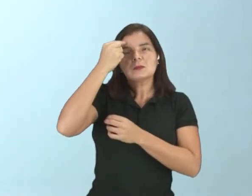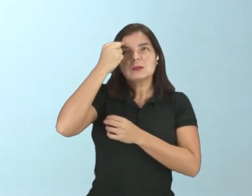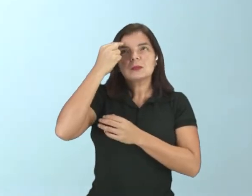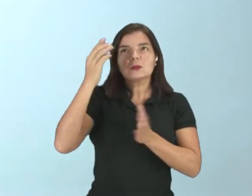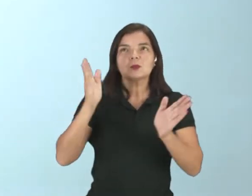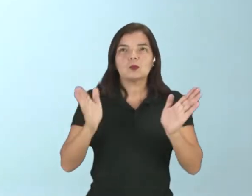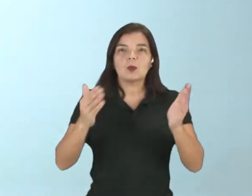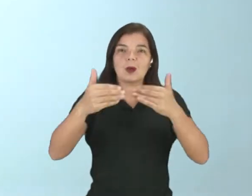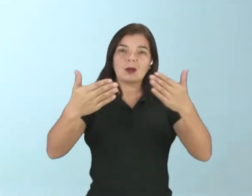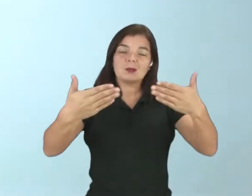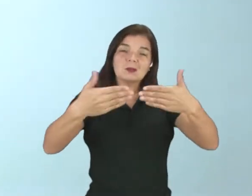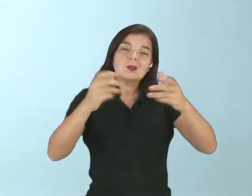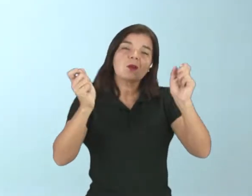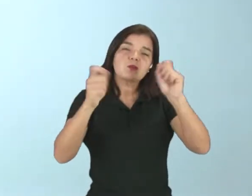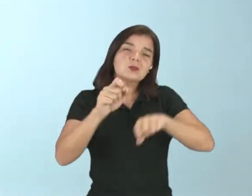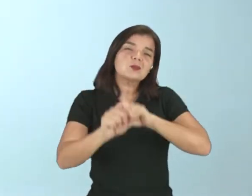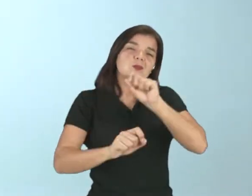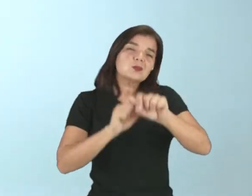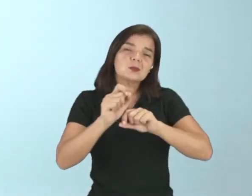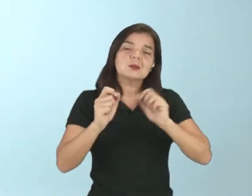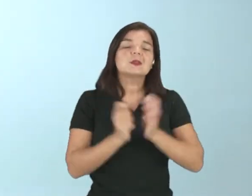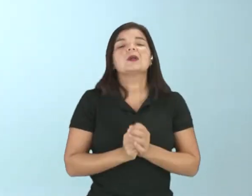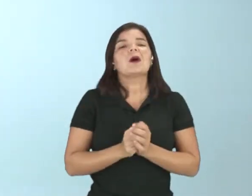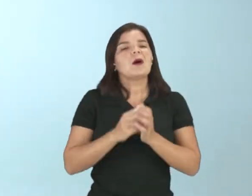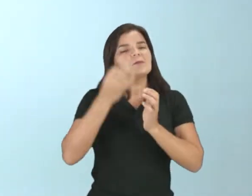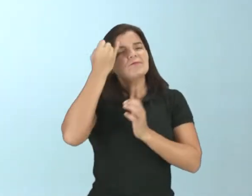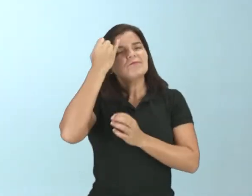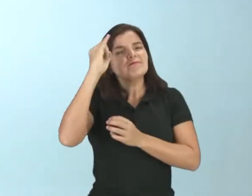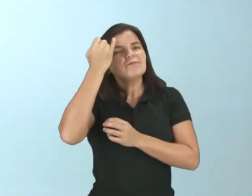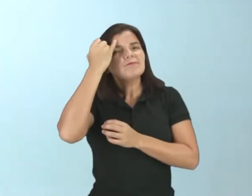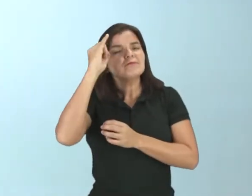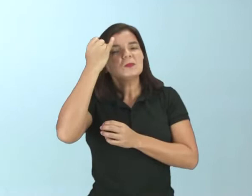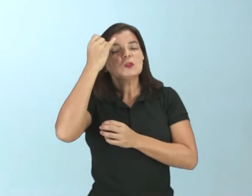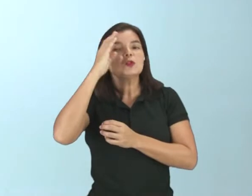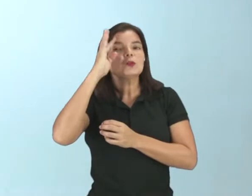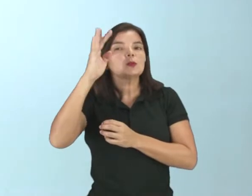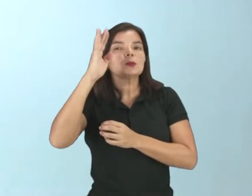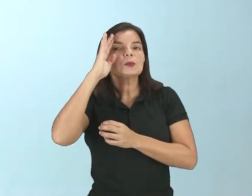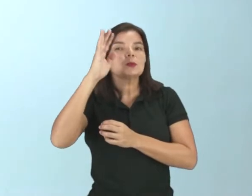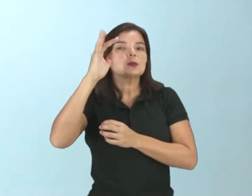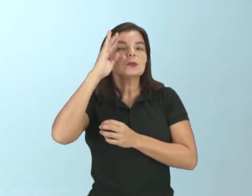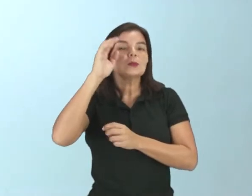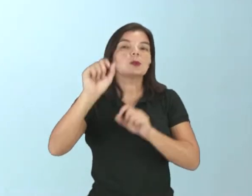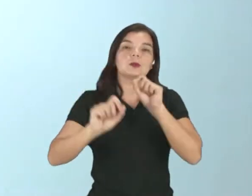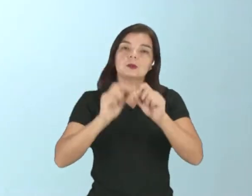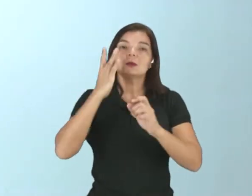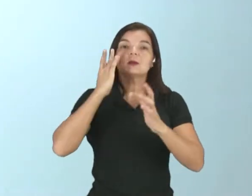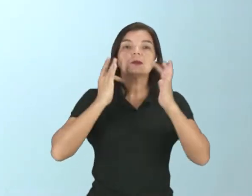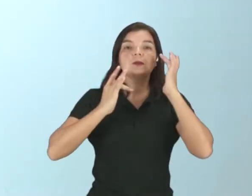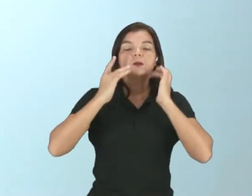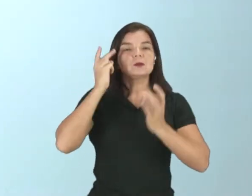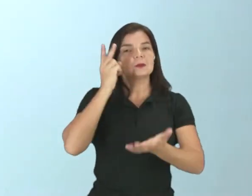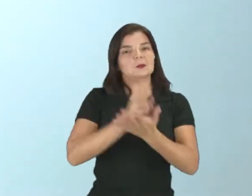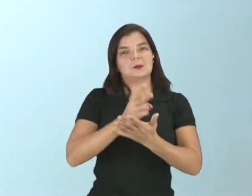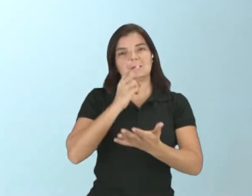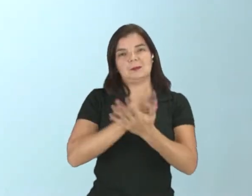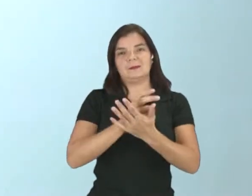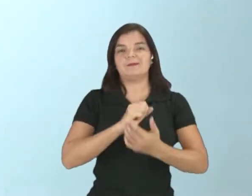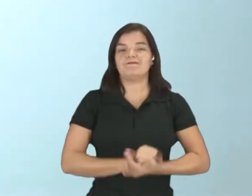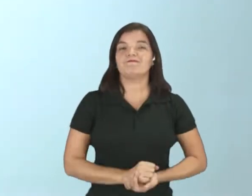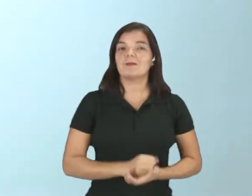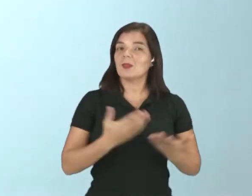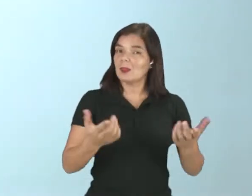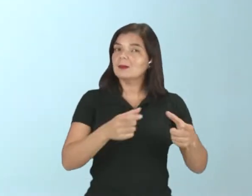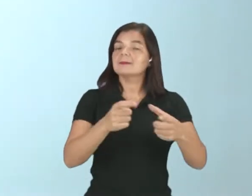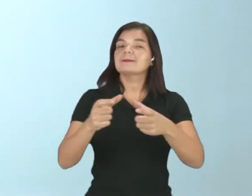caixa fechada, onde é possível a gente criar a ideia de ilusão, nós estamos no teatro o tempo todo. E é